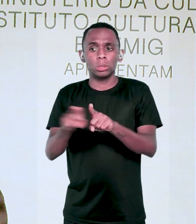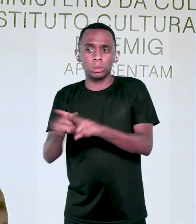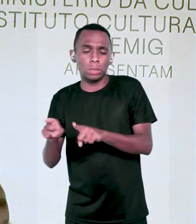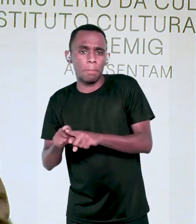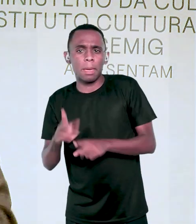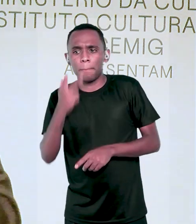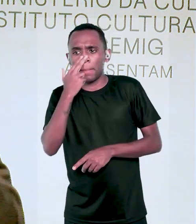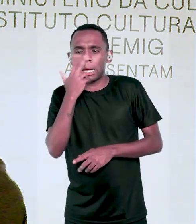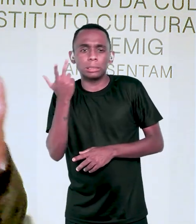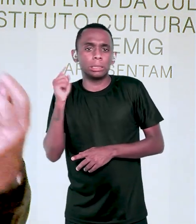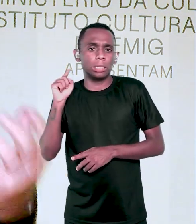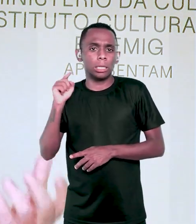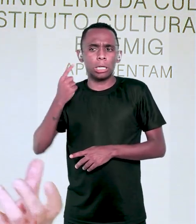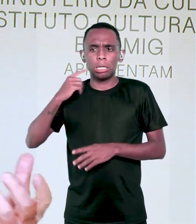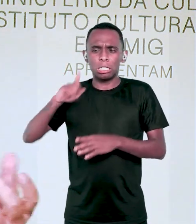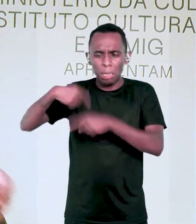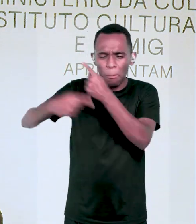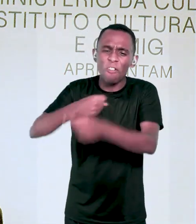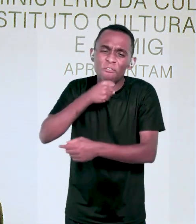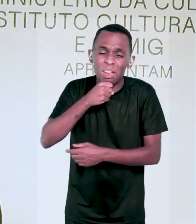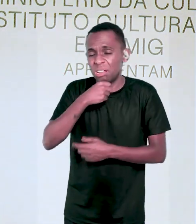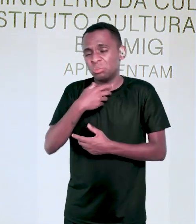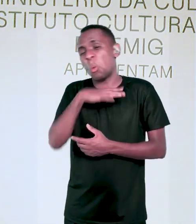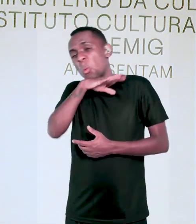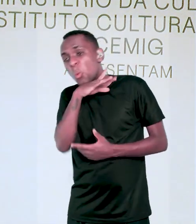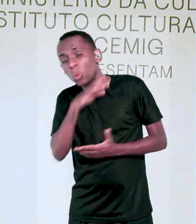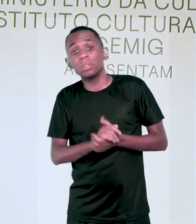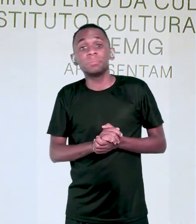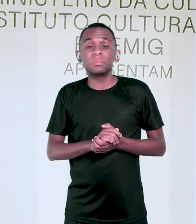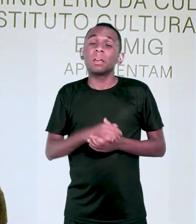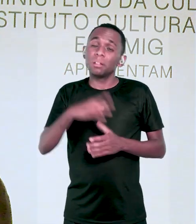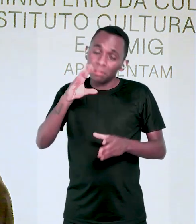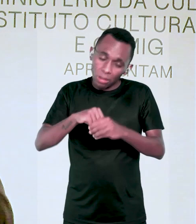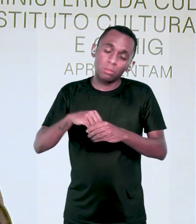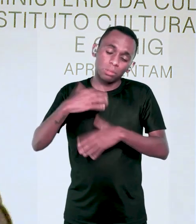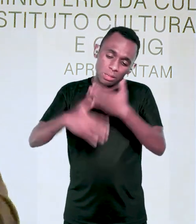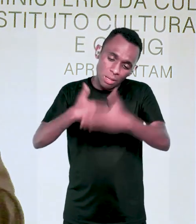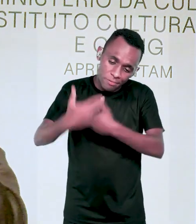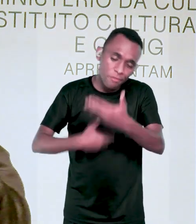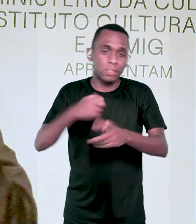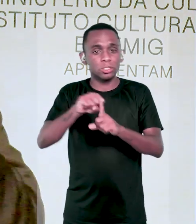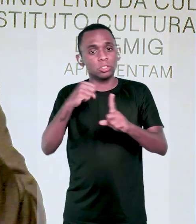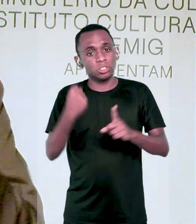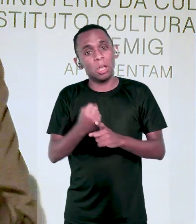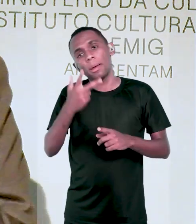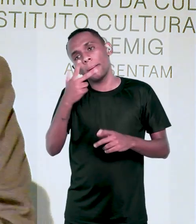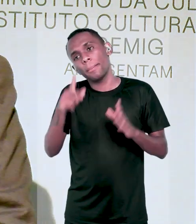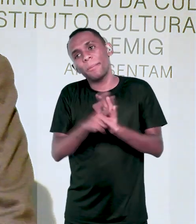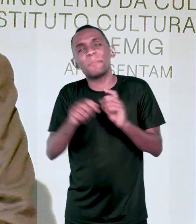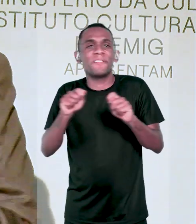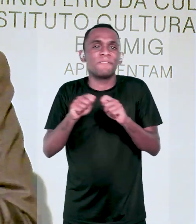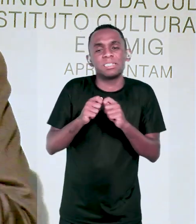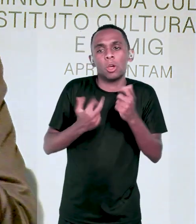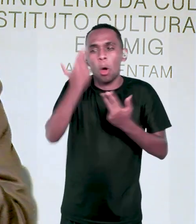a imagem que nós temos dele é uma imagem moldada por espelhos por retratos por percepções